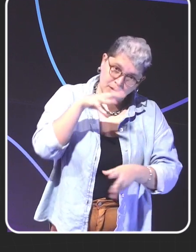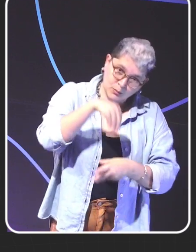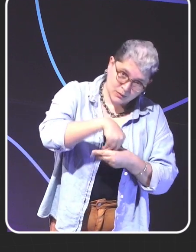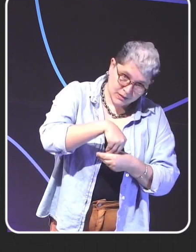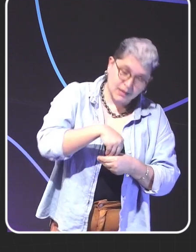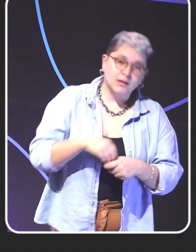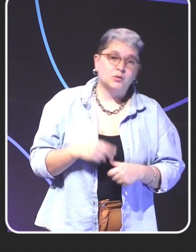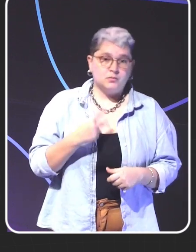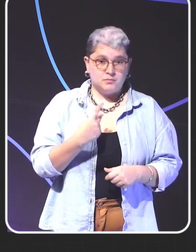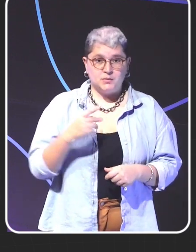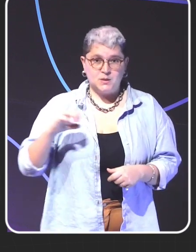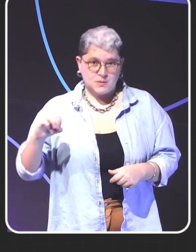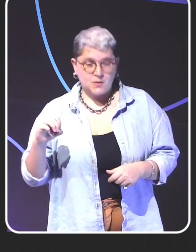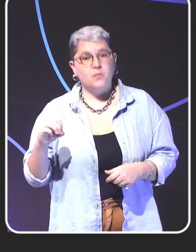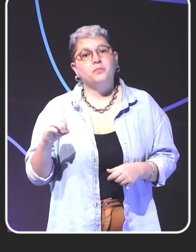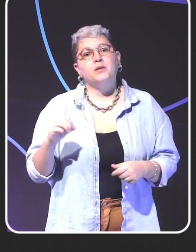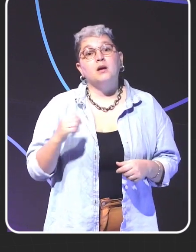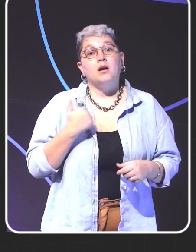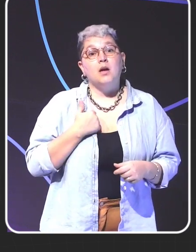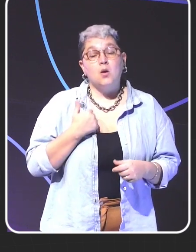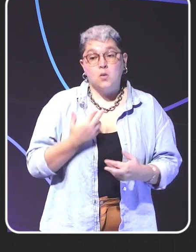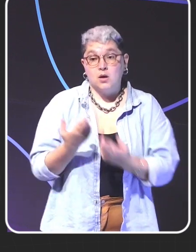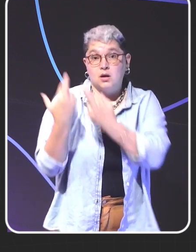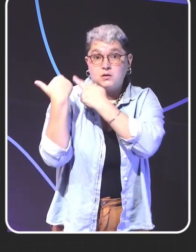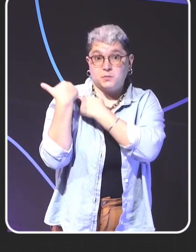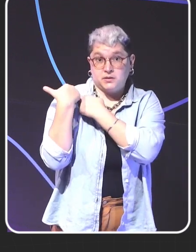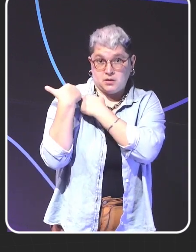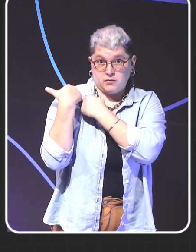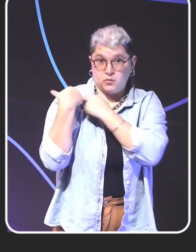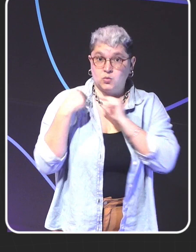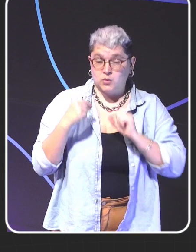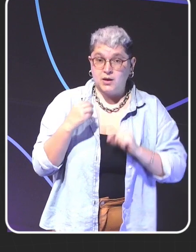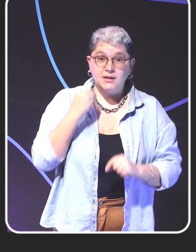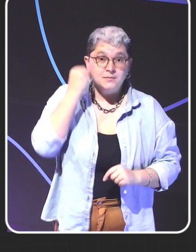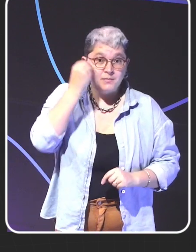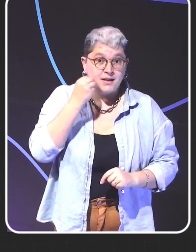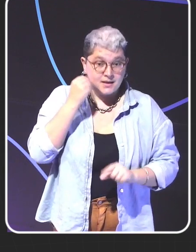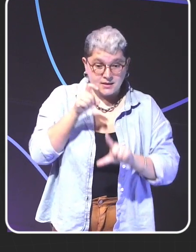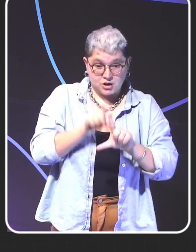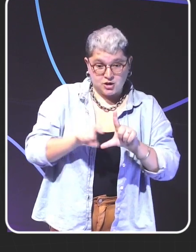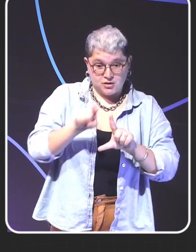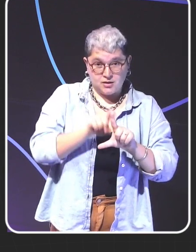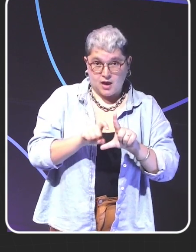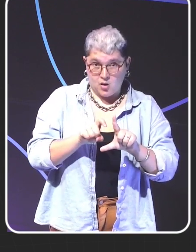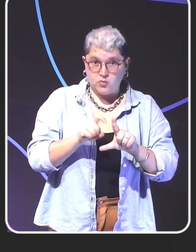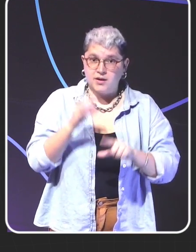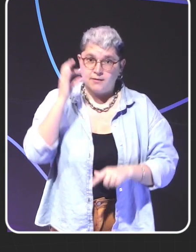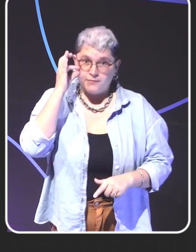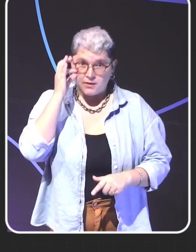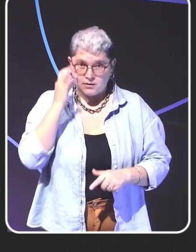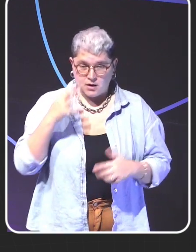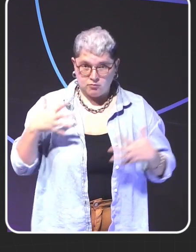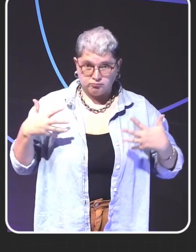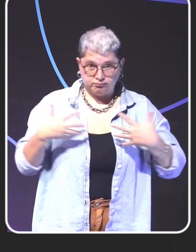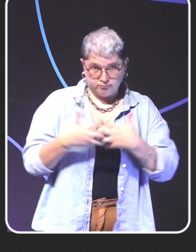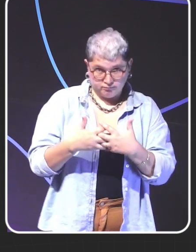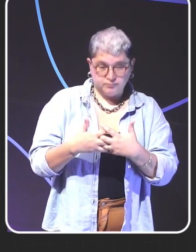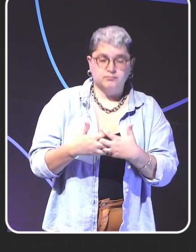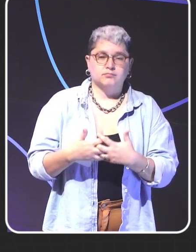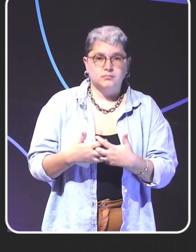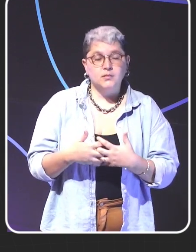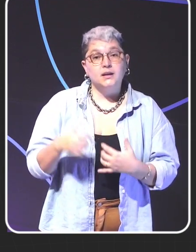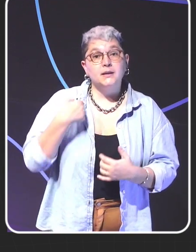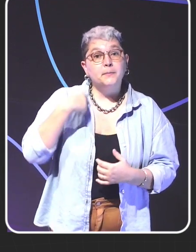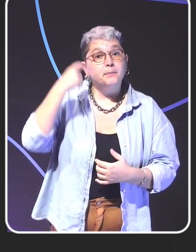eu fico responsável justamente por como a experiência digital e física ficam bem integradas. E aí, pensando em várias